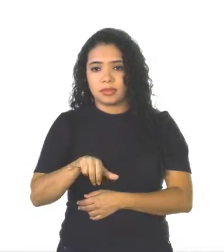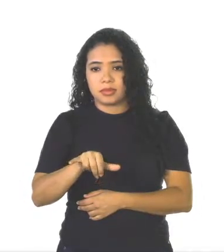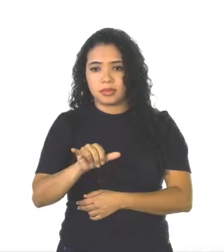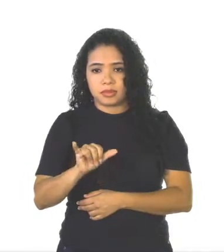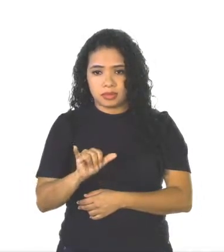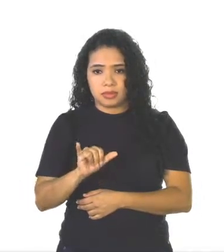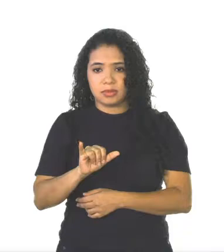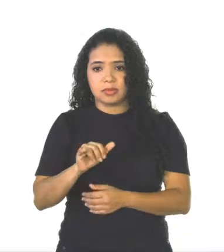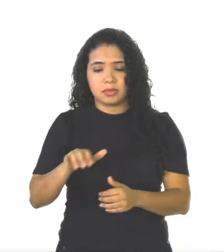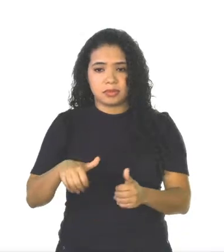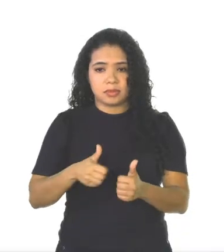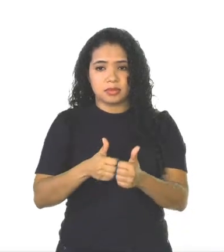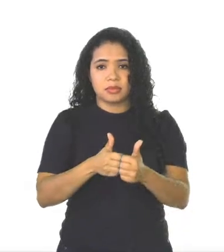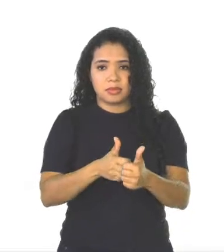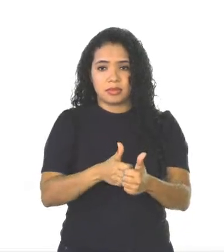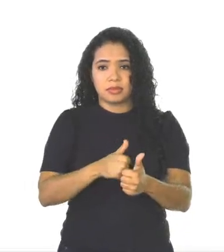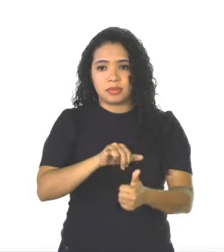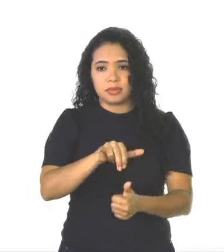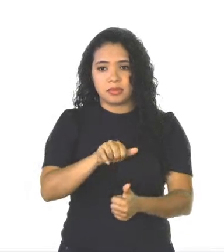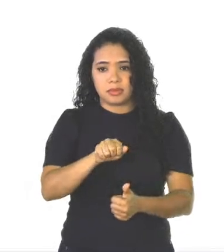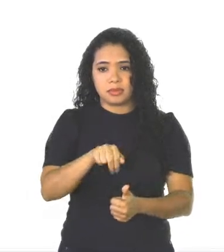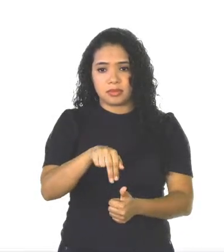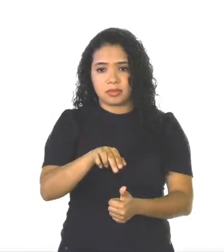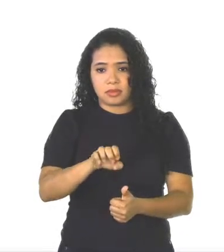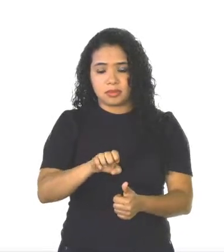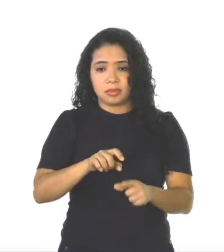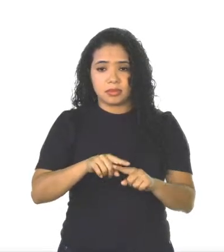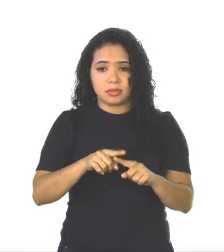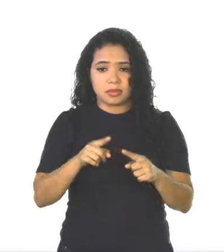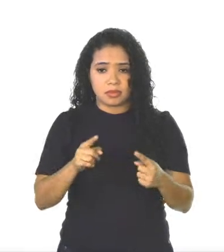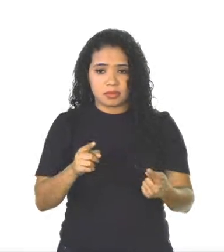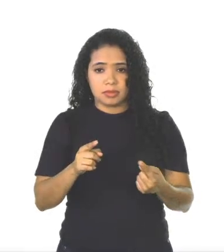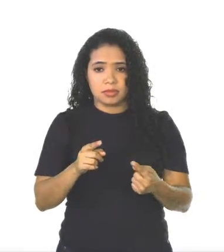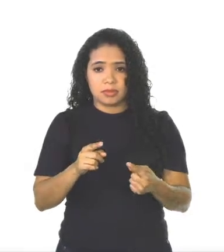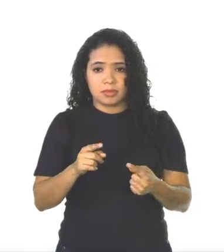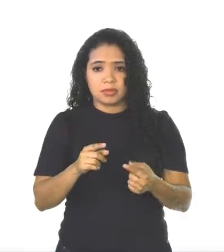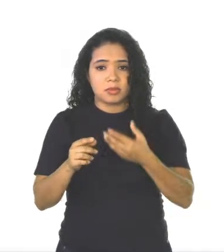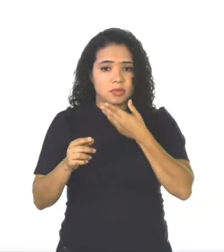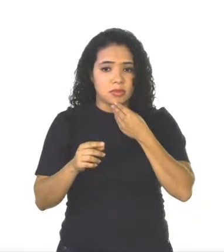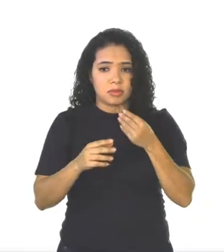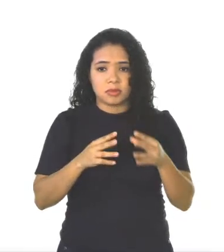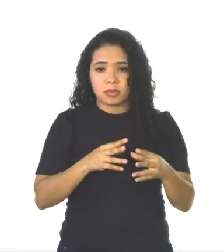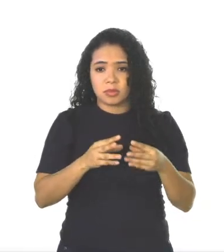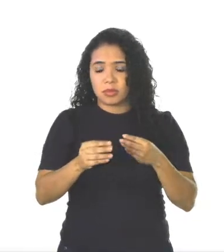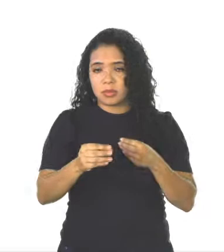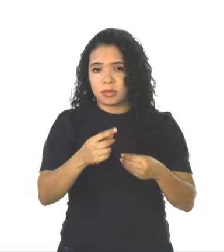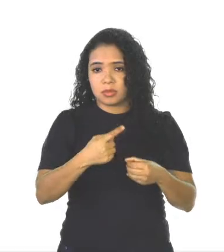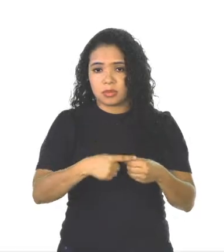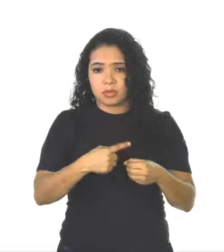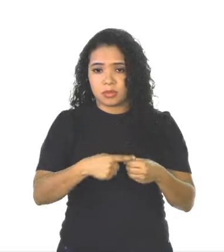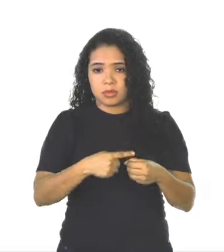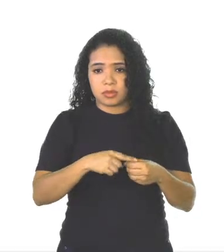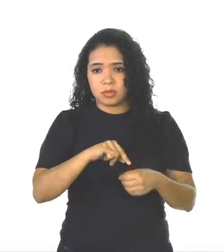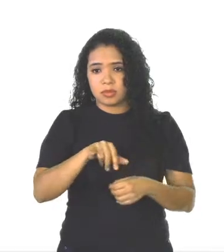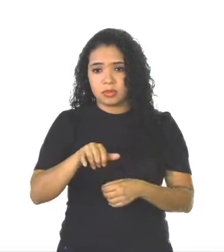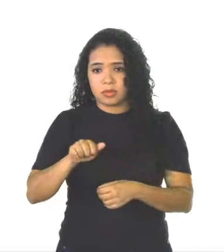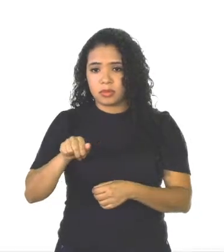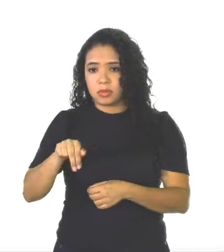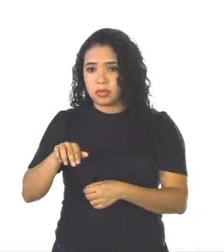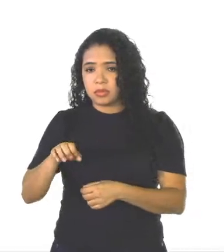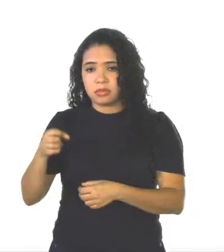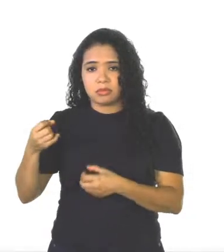irmã. No entanto, o jovem subitamente desaparece da cidade, deixando Jane sem